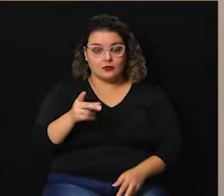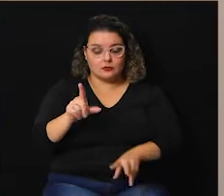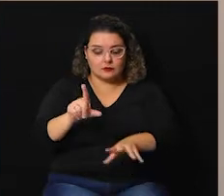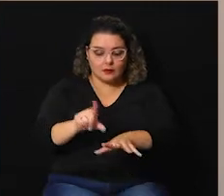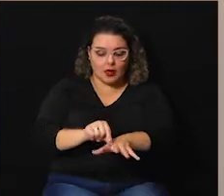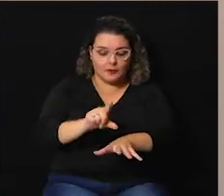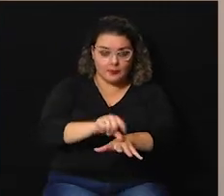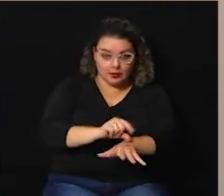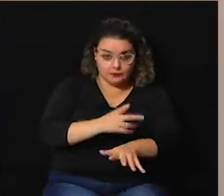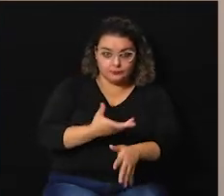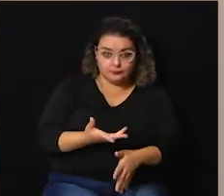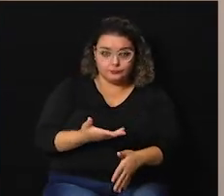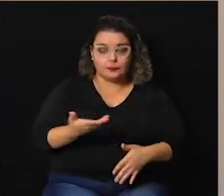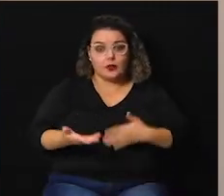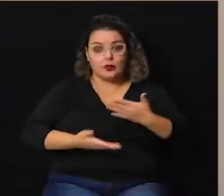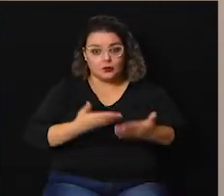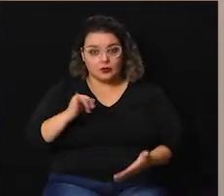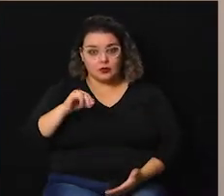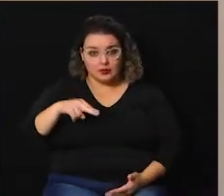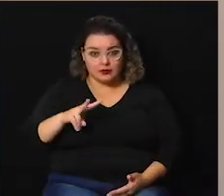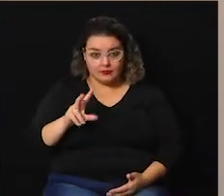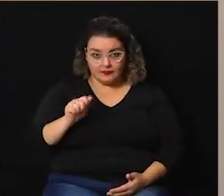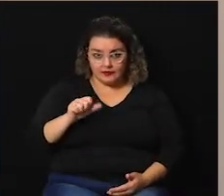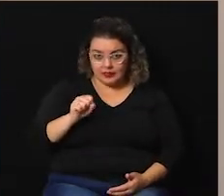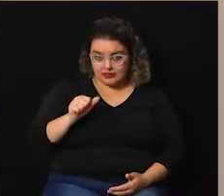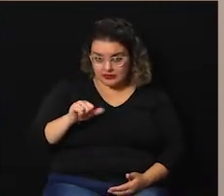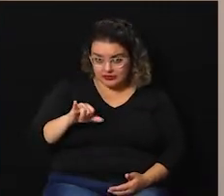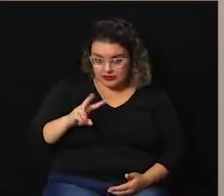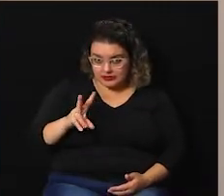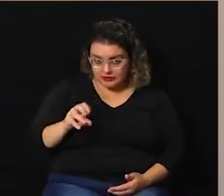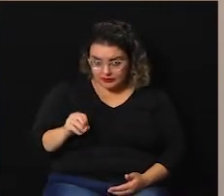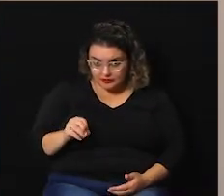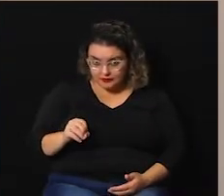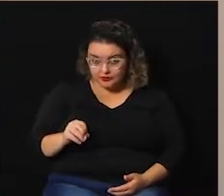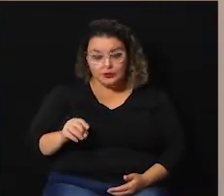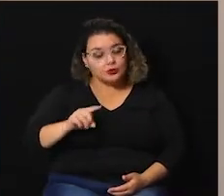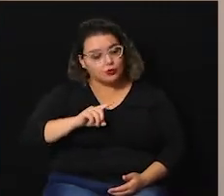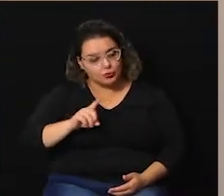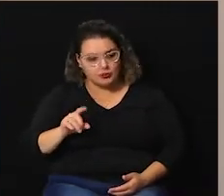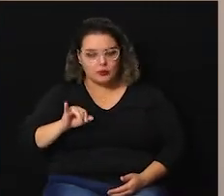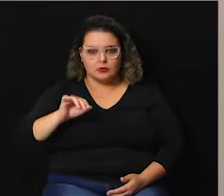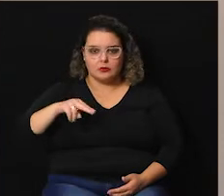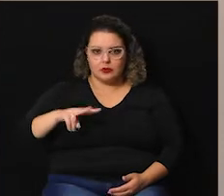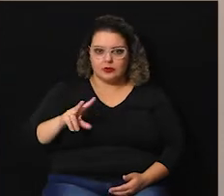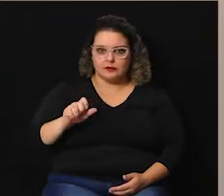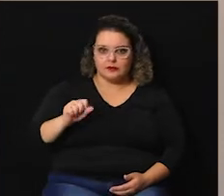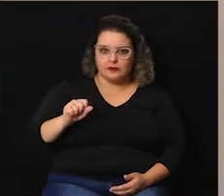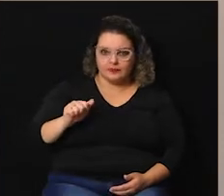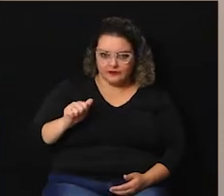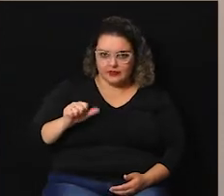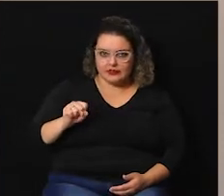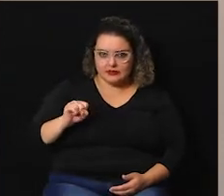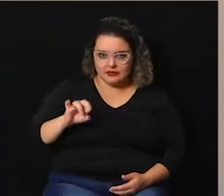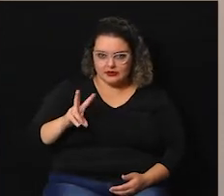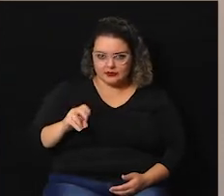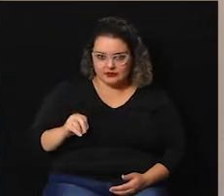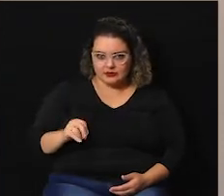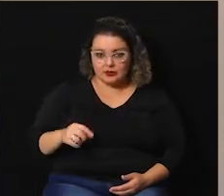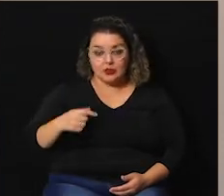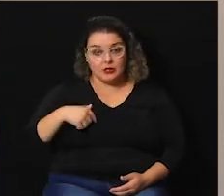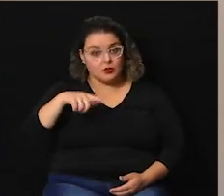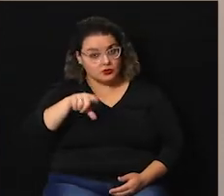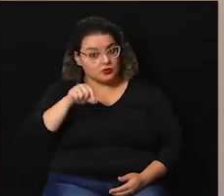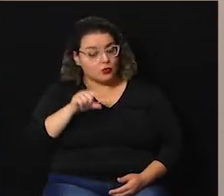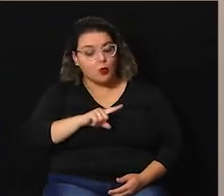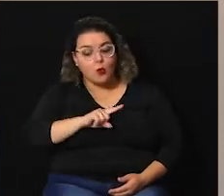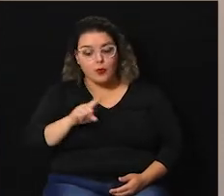vertentes. Existe o tratamento invasivo e o não invasivo. Então, eu sigo a vertente do tratamento não